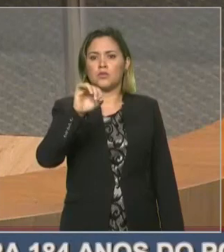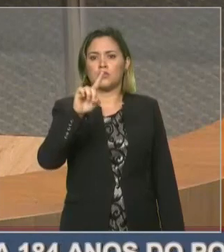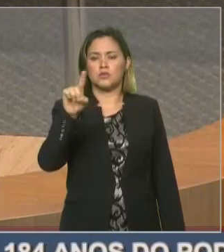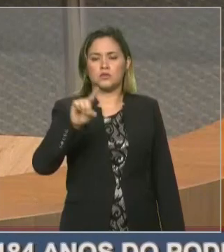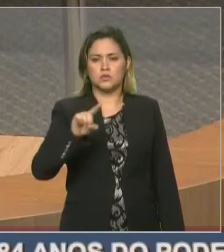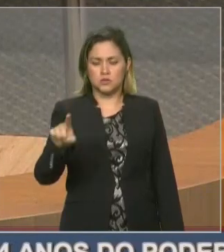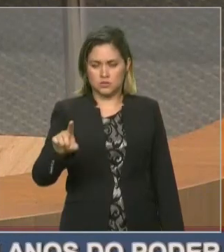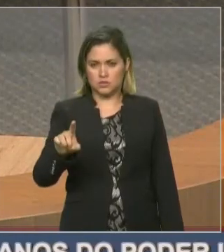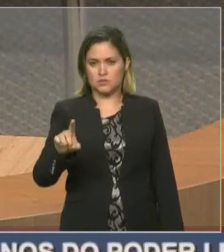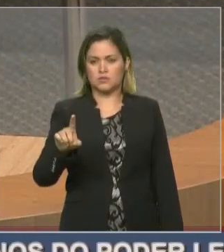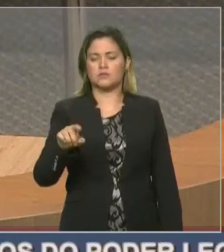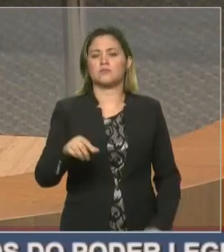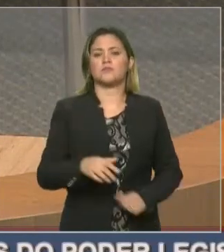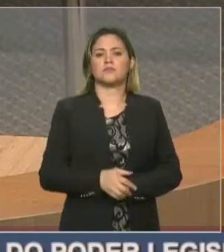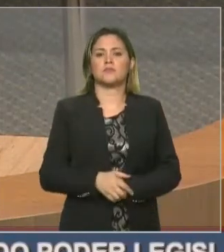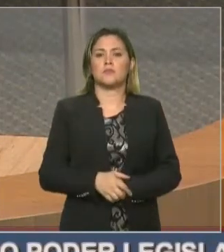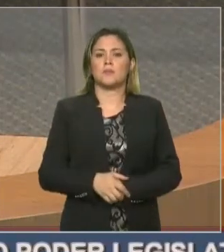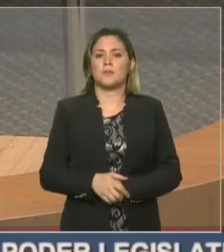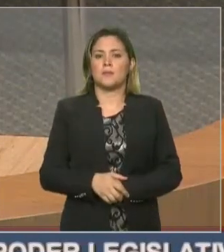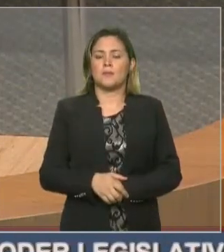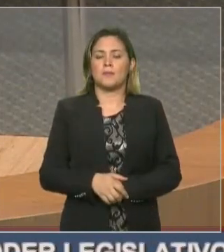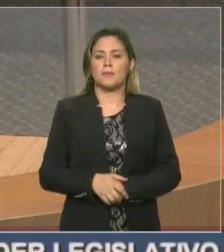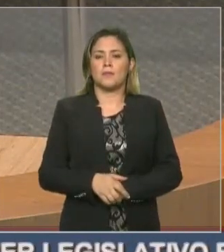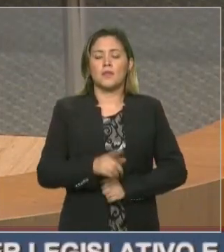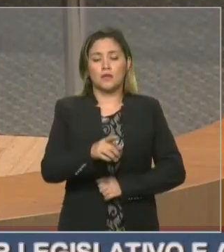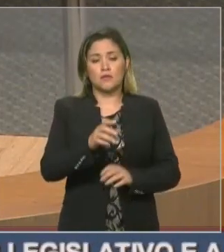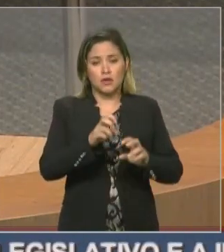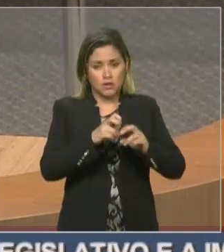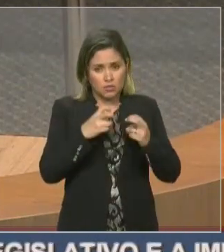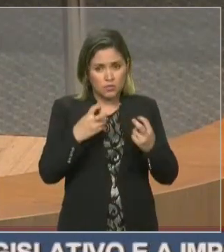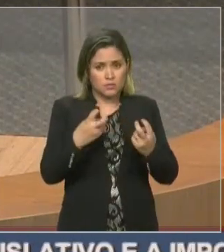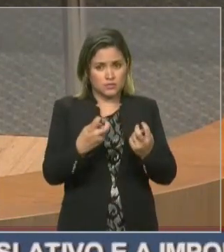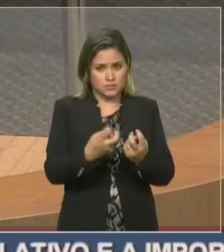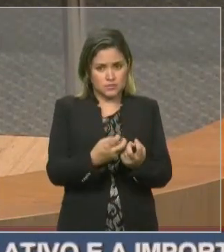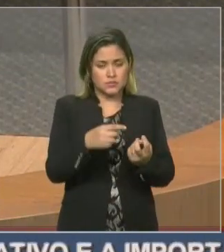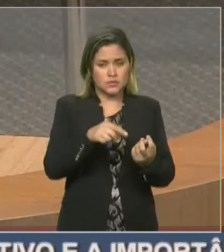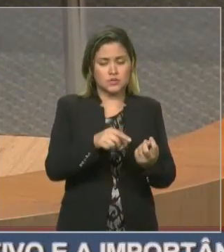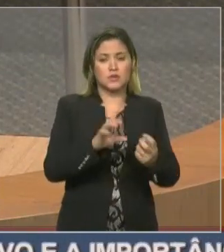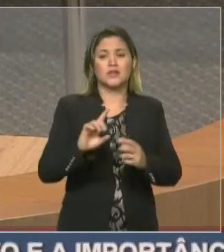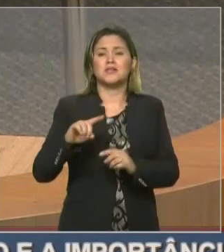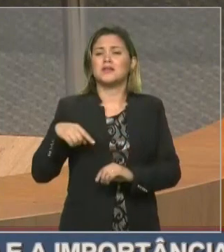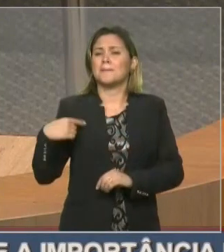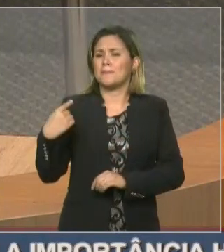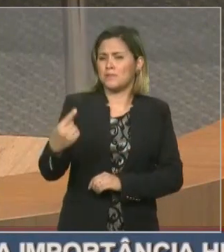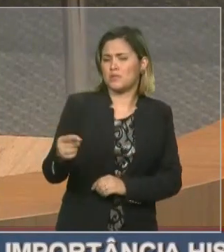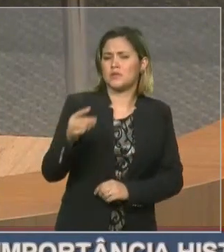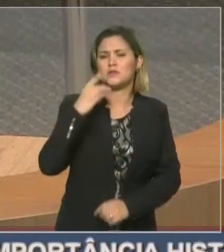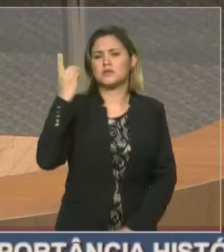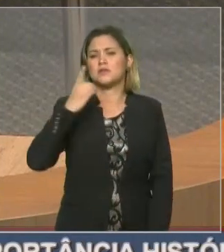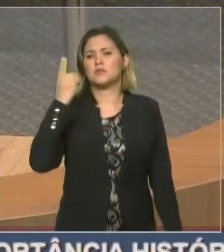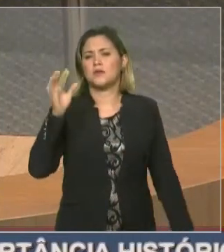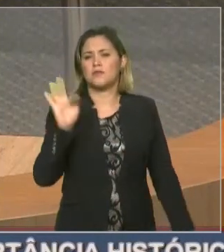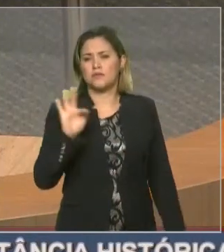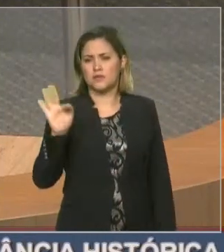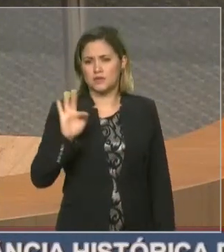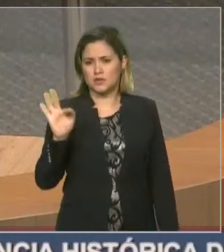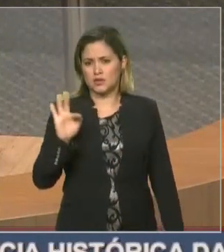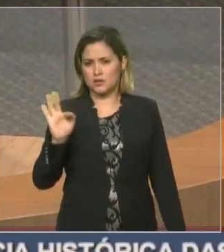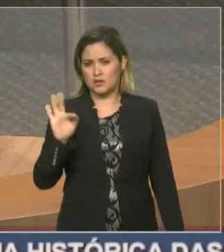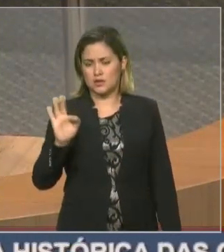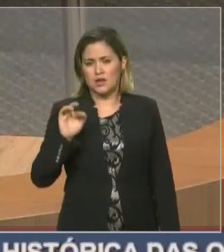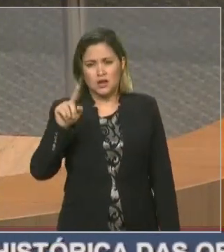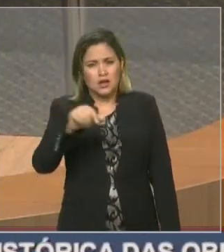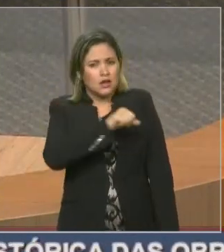mais tarde, já como deputado federal, lá no Rio de Janeiro, foi